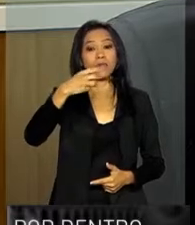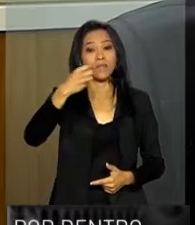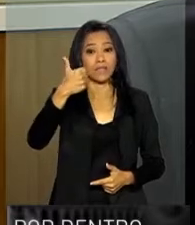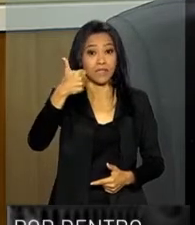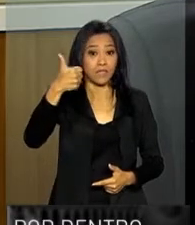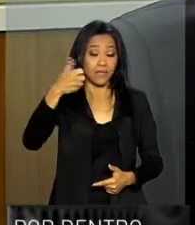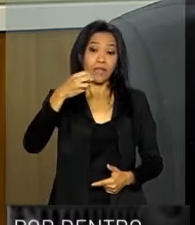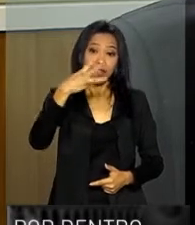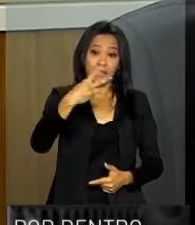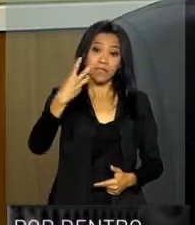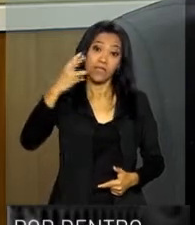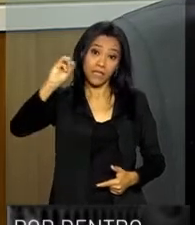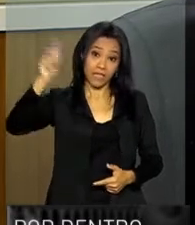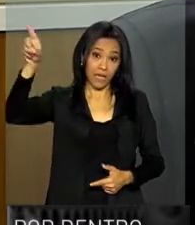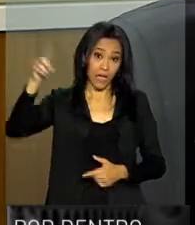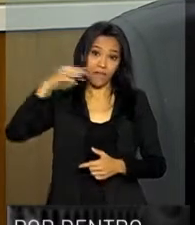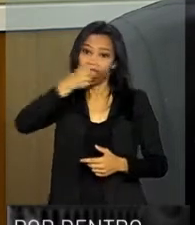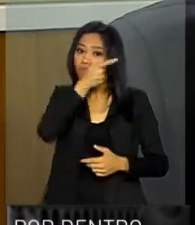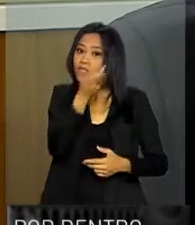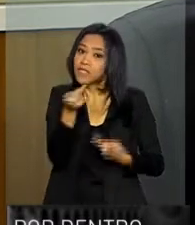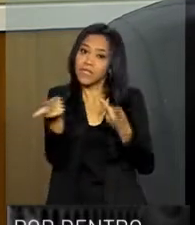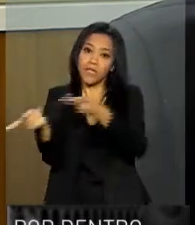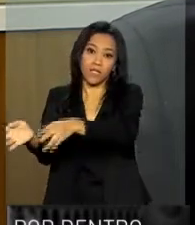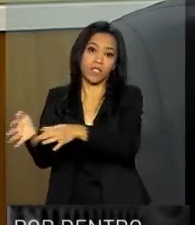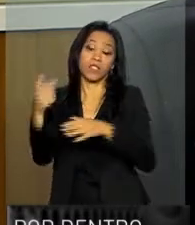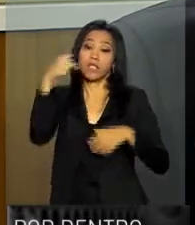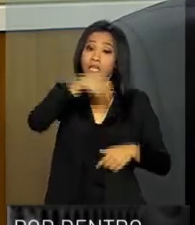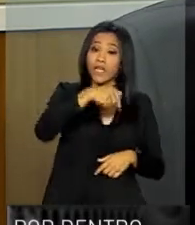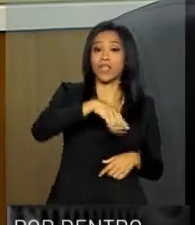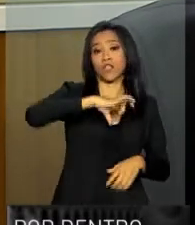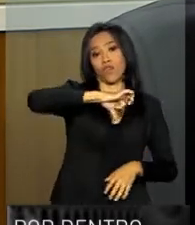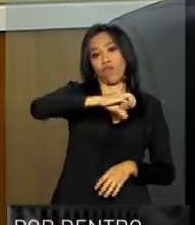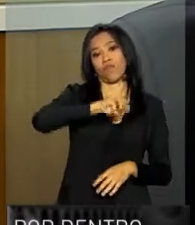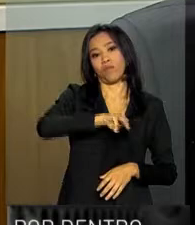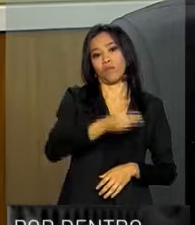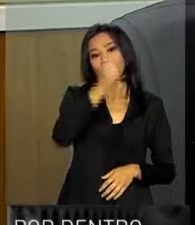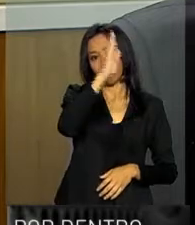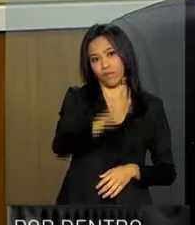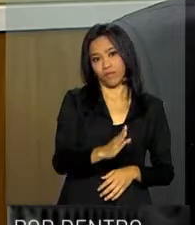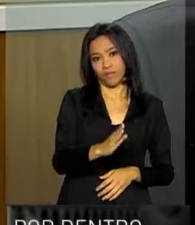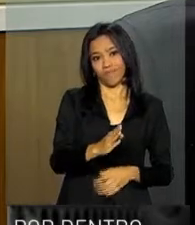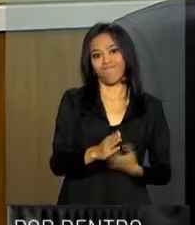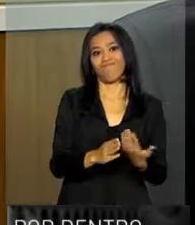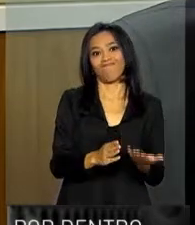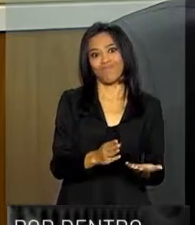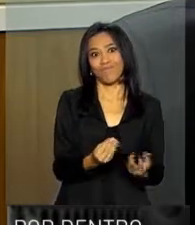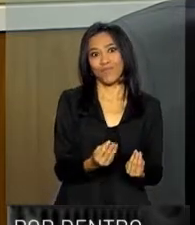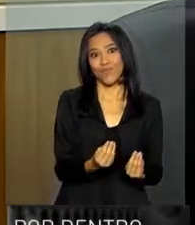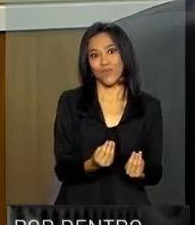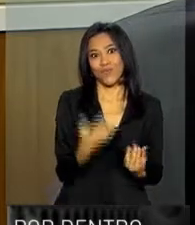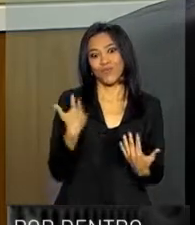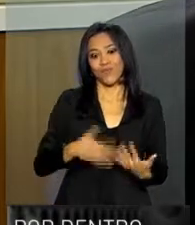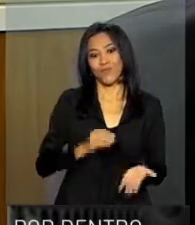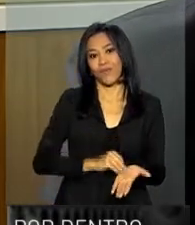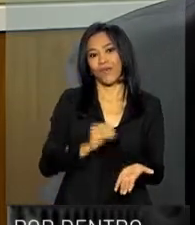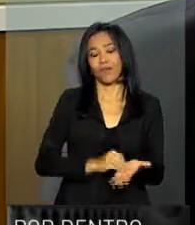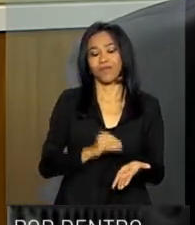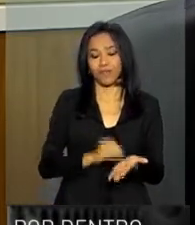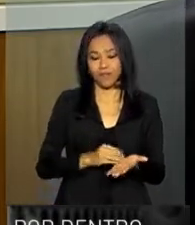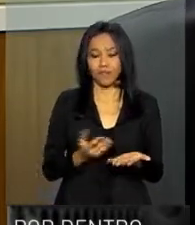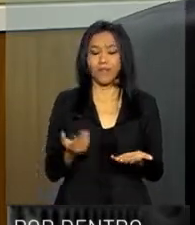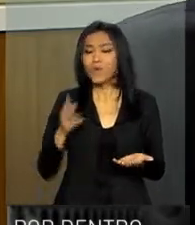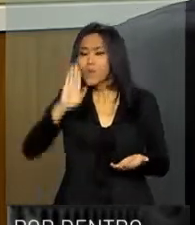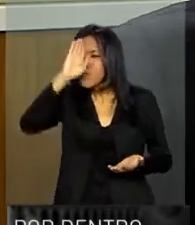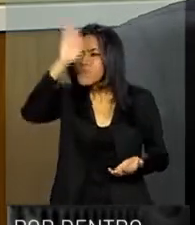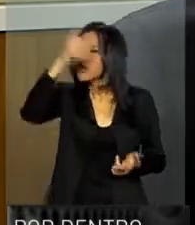que crescemos 20% no ano passado chegamos a 9 milhões ou seja nós temos um caminho a percorrer enorme principal problema hoje